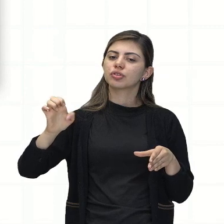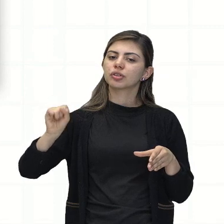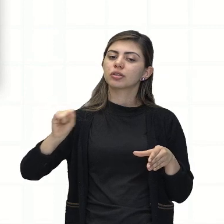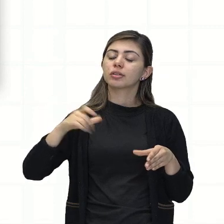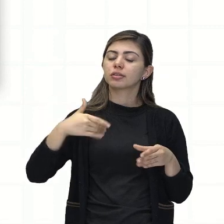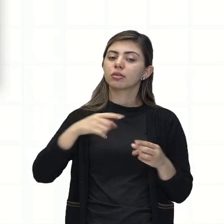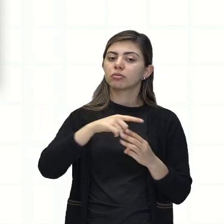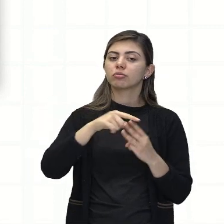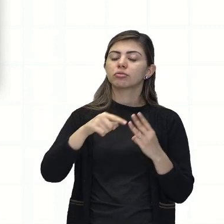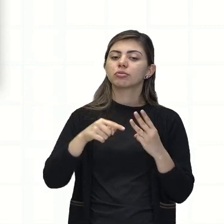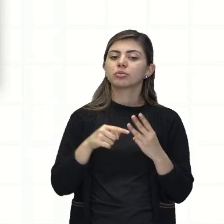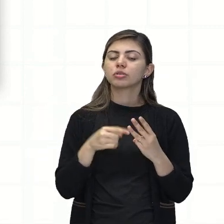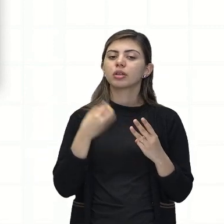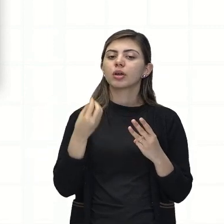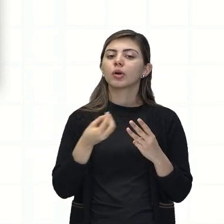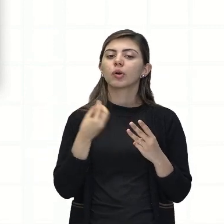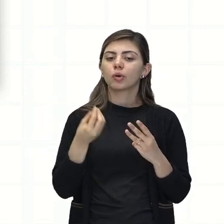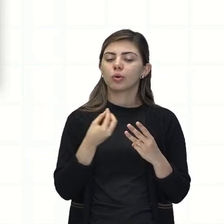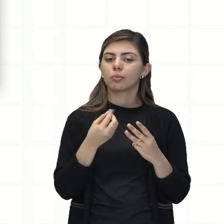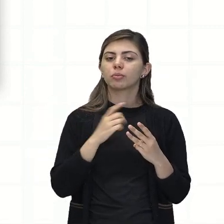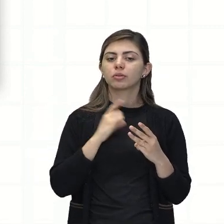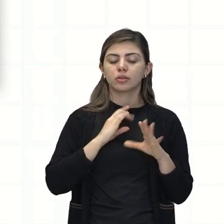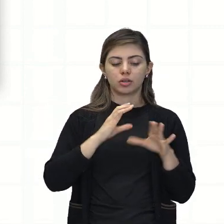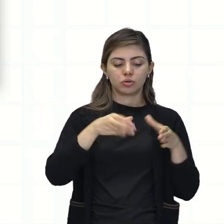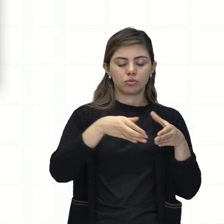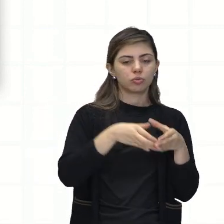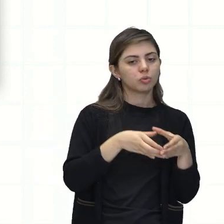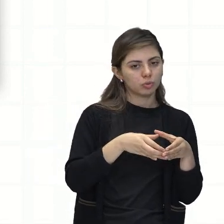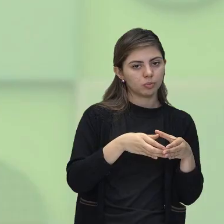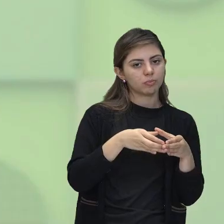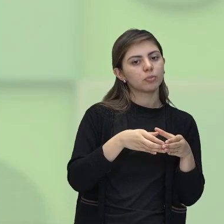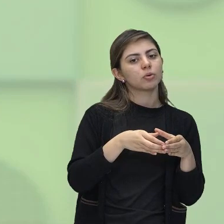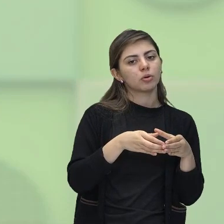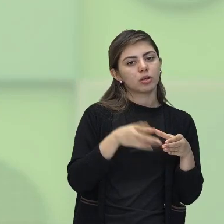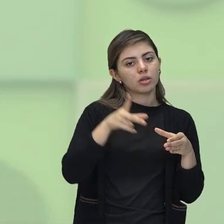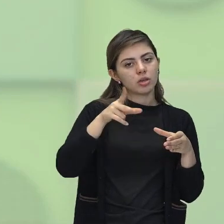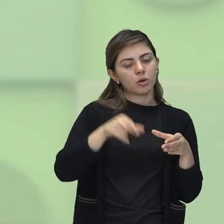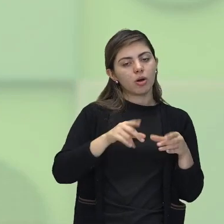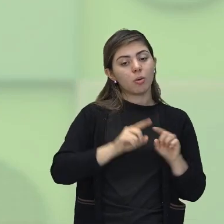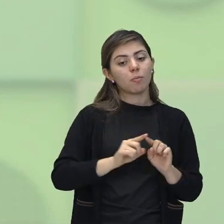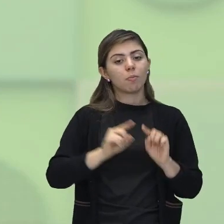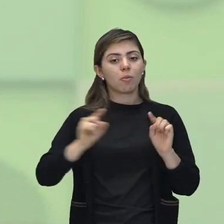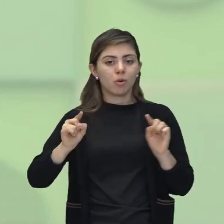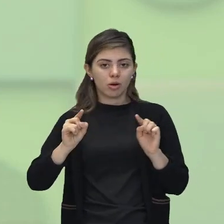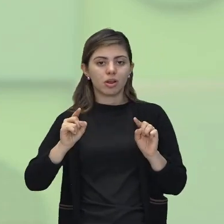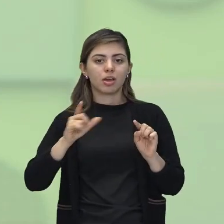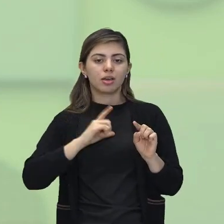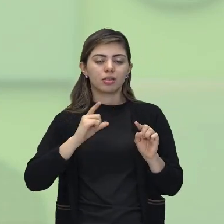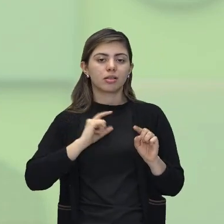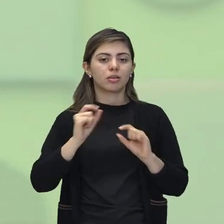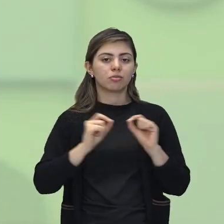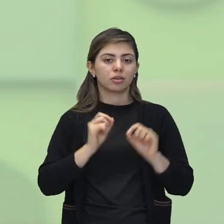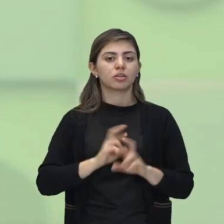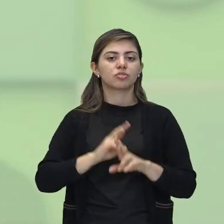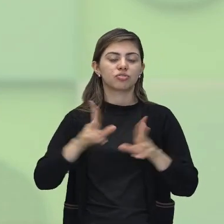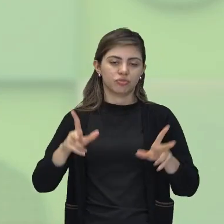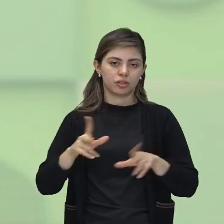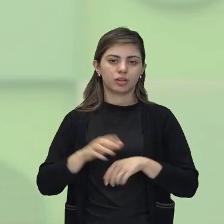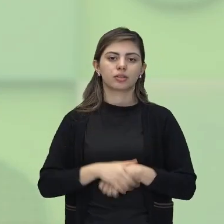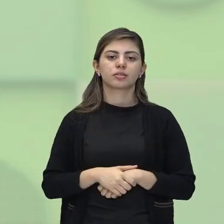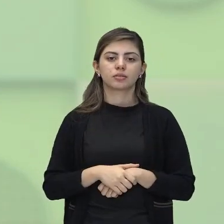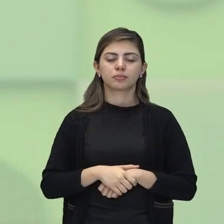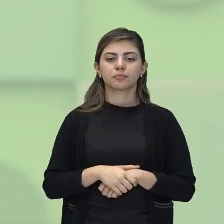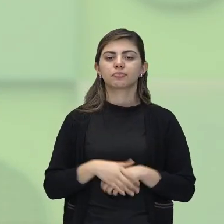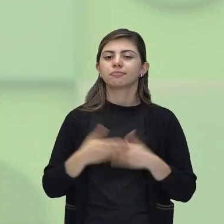três felinos são do mesmo gênero, mas de espécies diferentes. Então, com